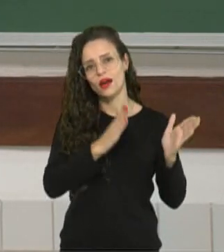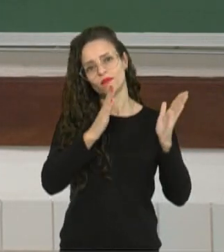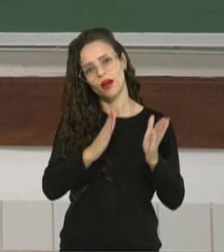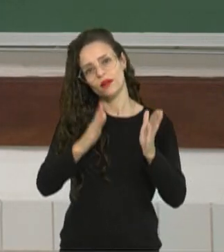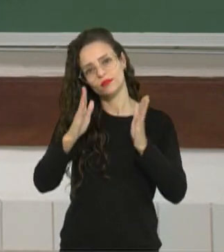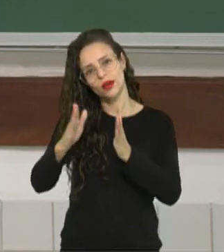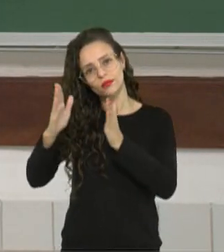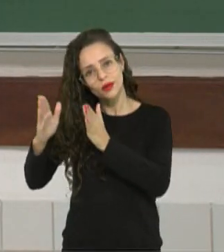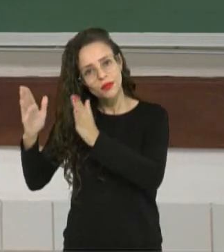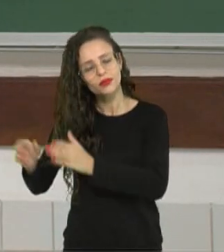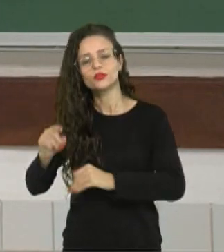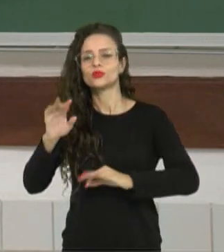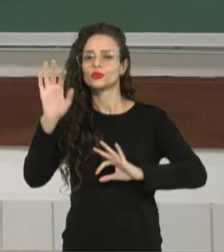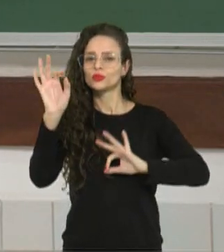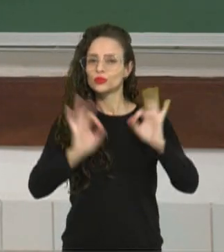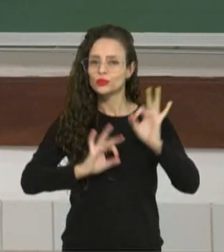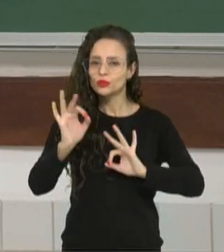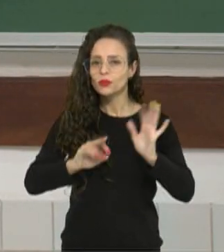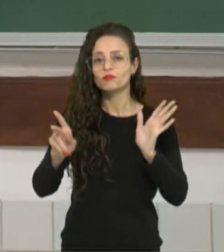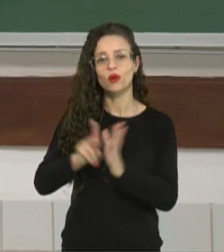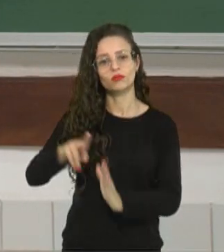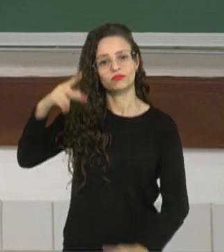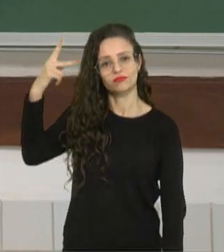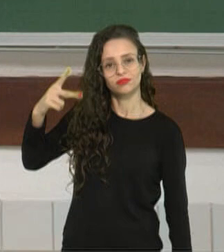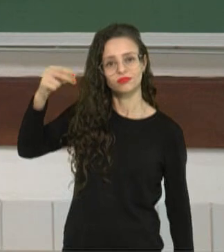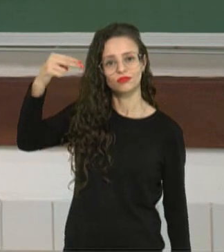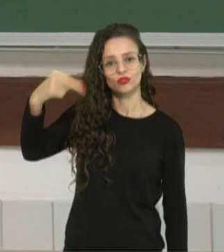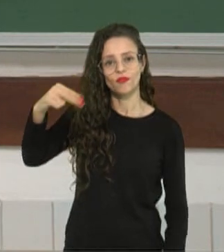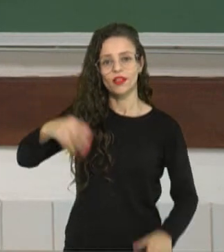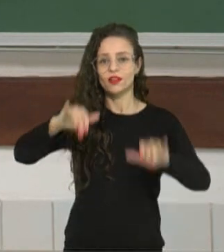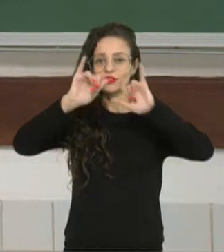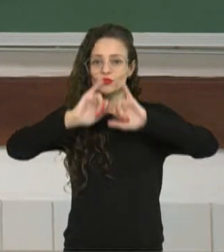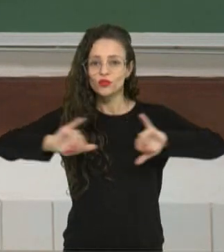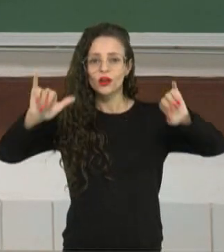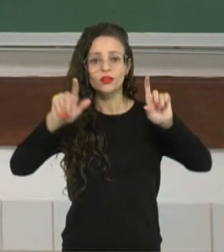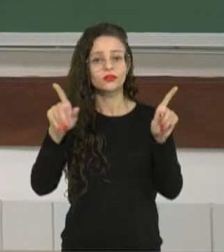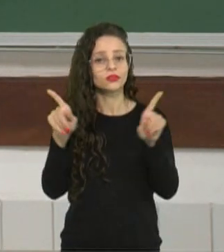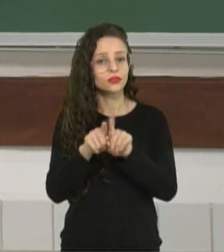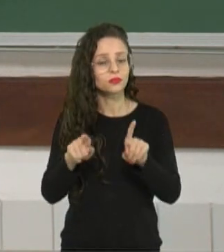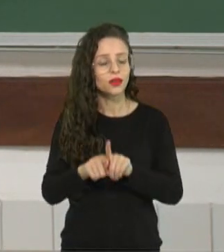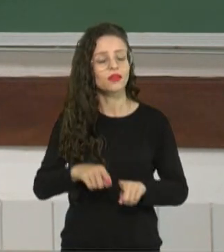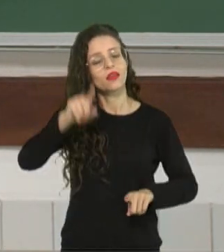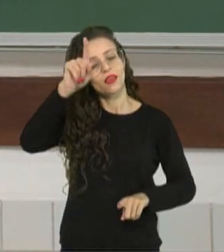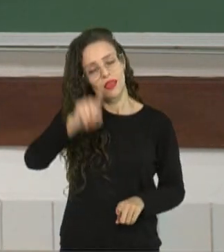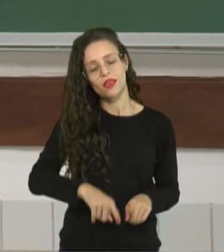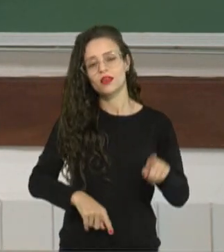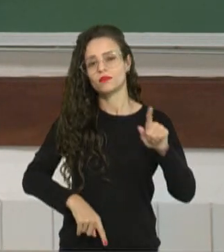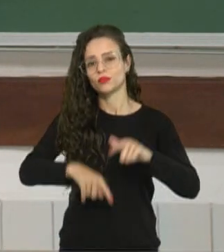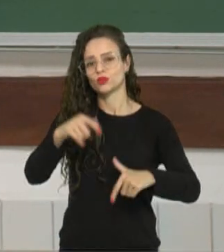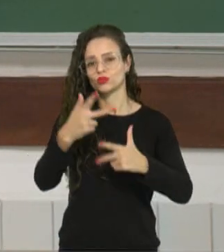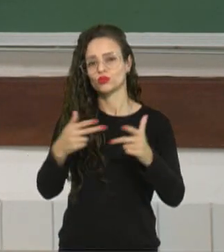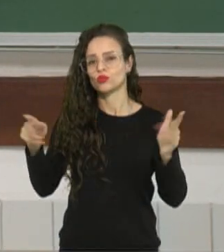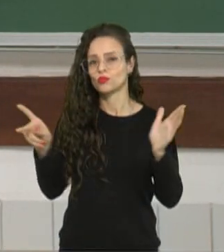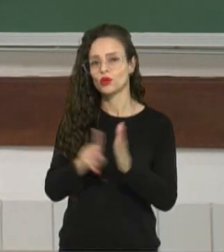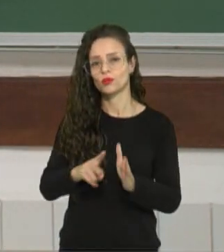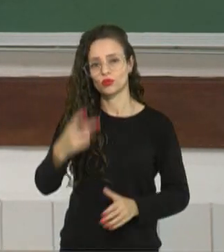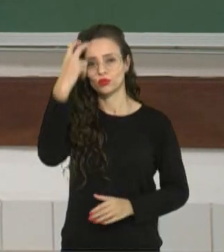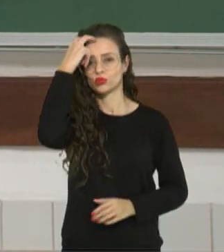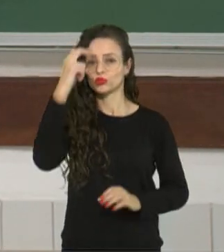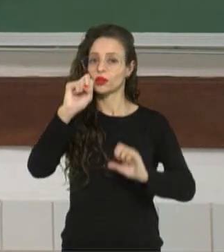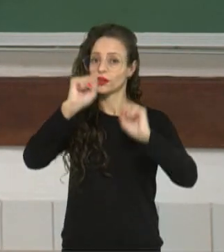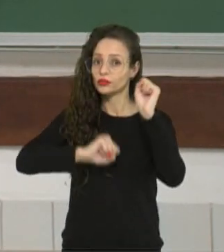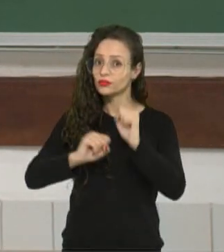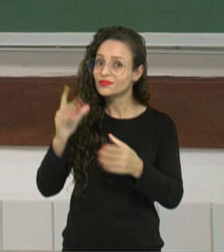uma lógica de organização da novela, da divulgação, inclusive, da novela, como um produto da indústria cultural. Ela